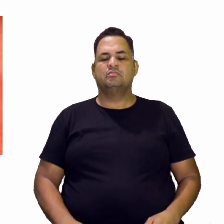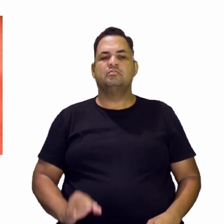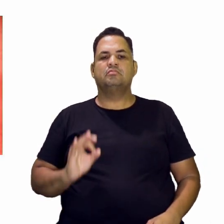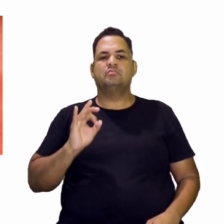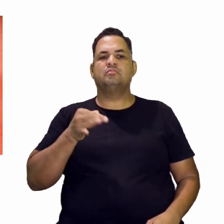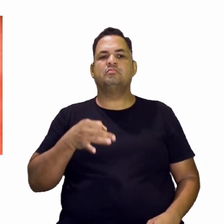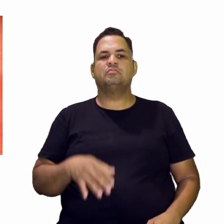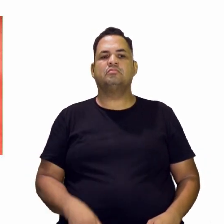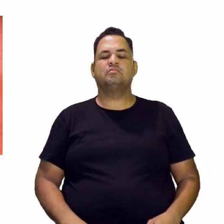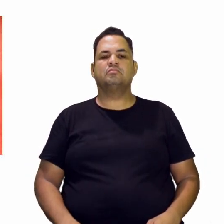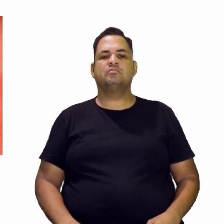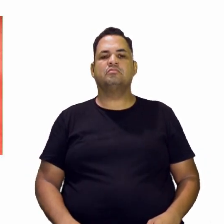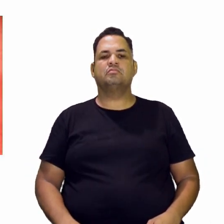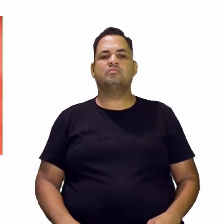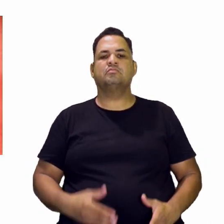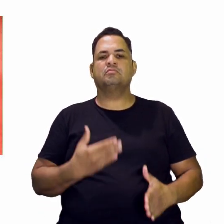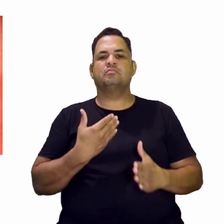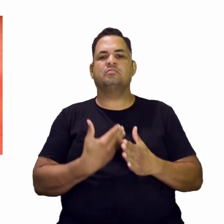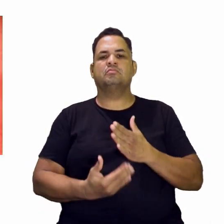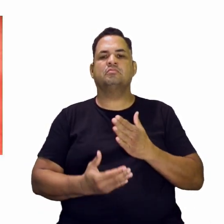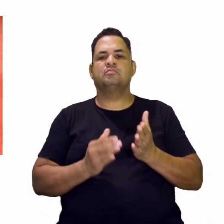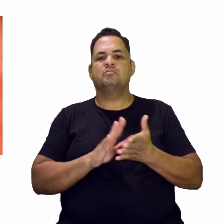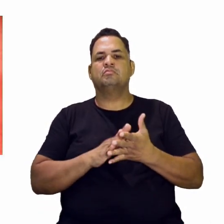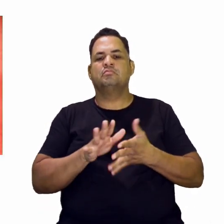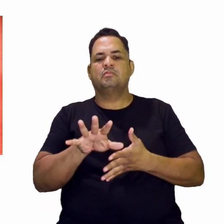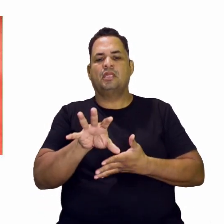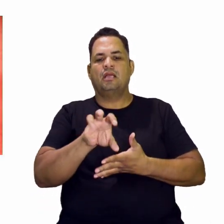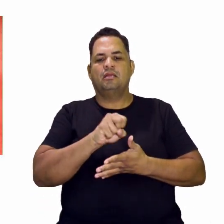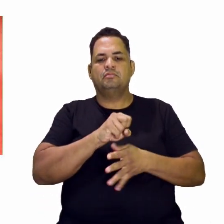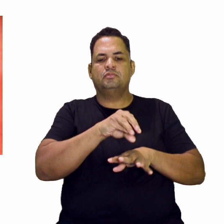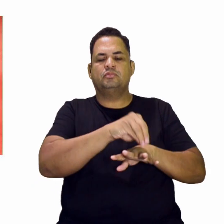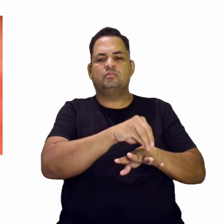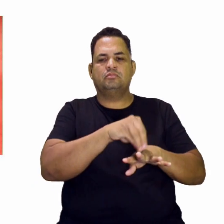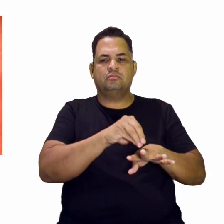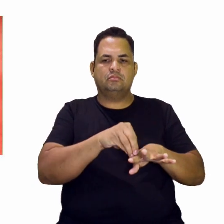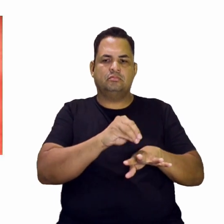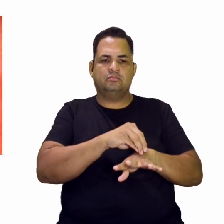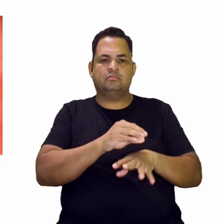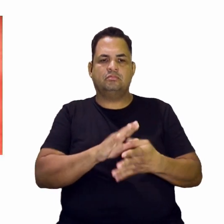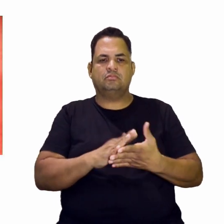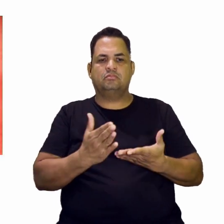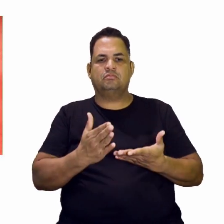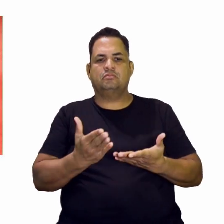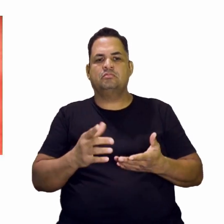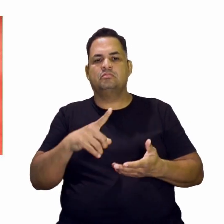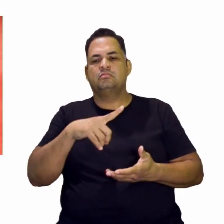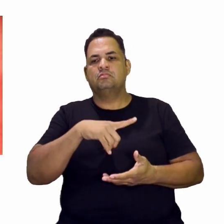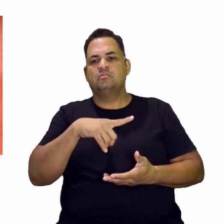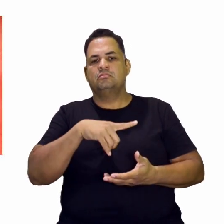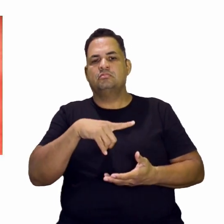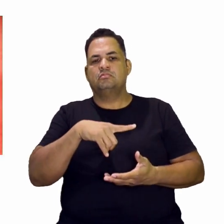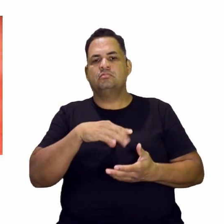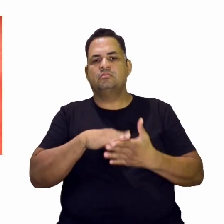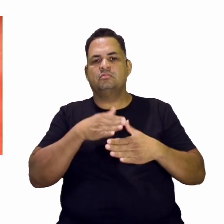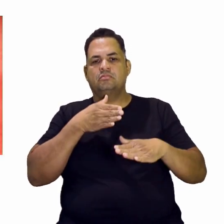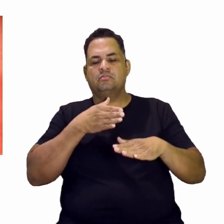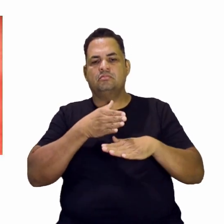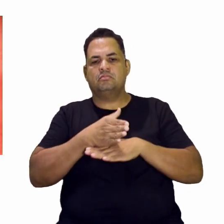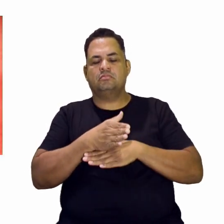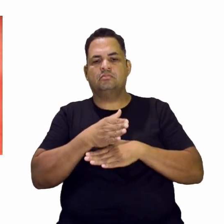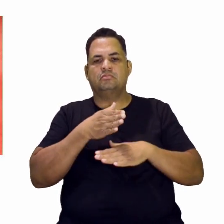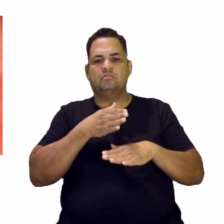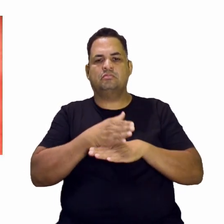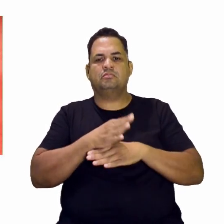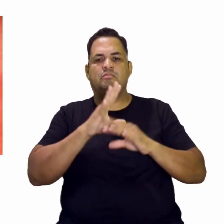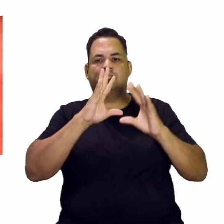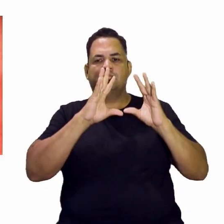certo? E perderam a capacidade de ingestão de nutrientes, obtendo-os por